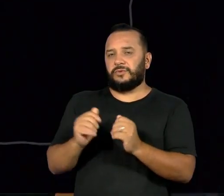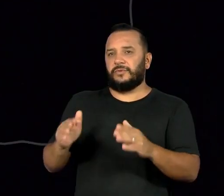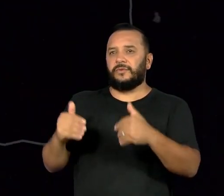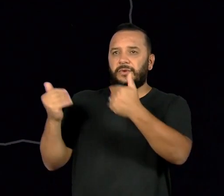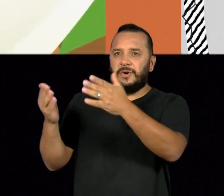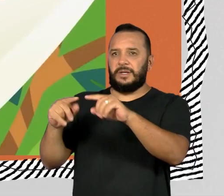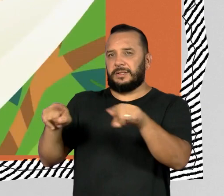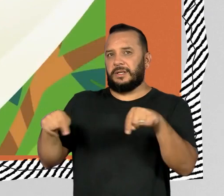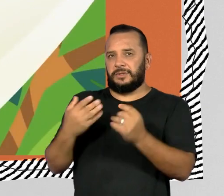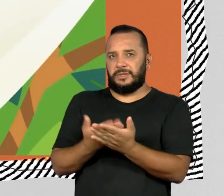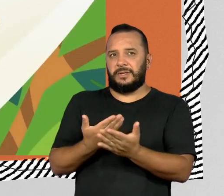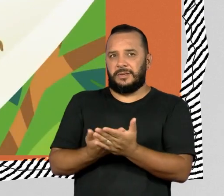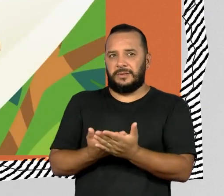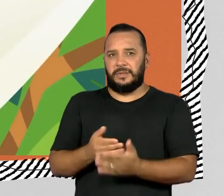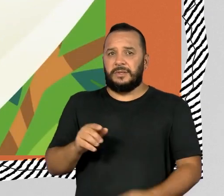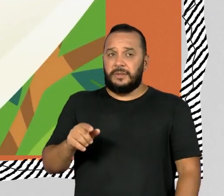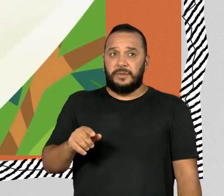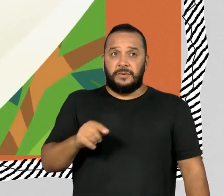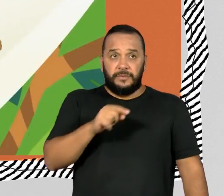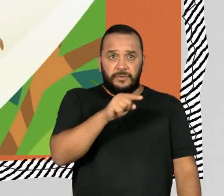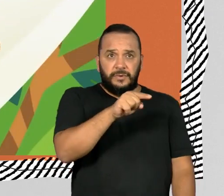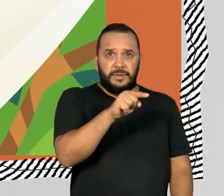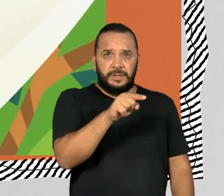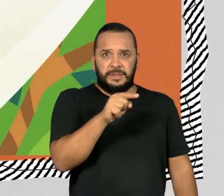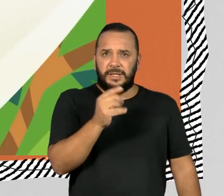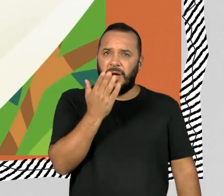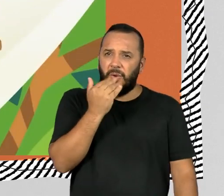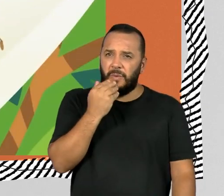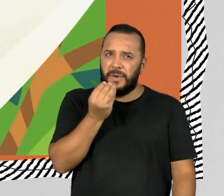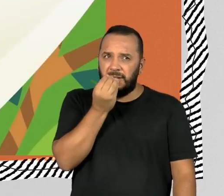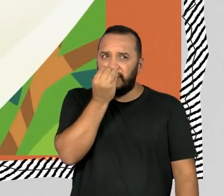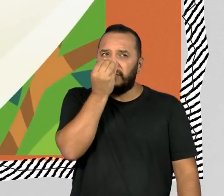aula. Você está comendo a flor?